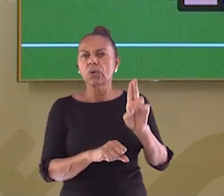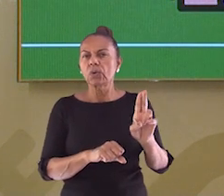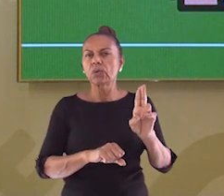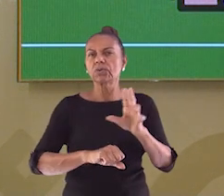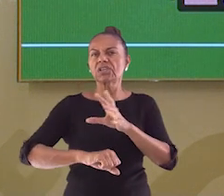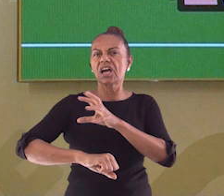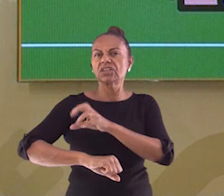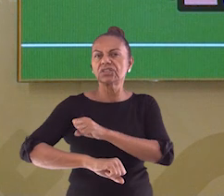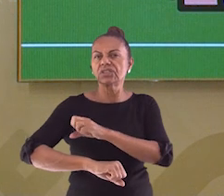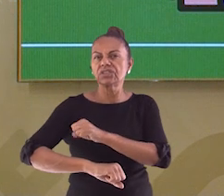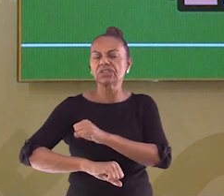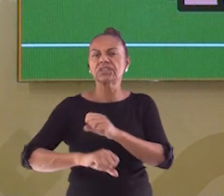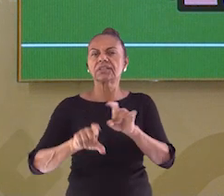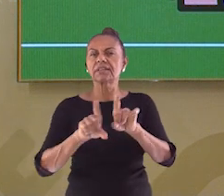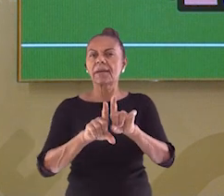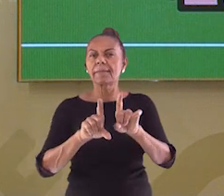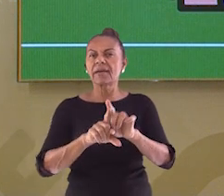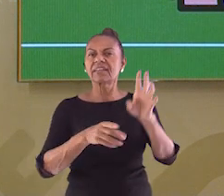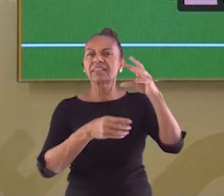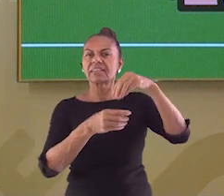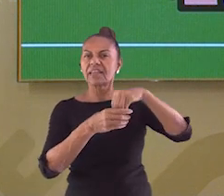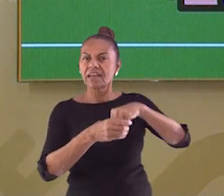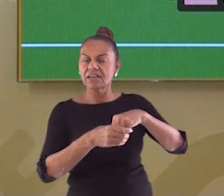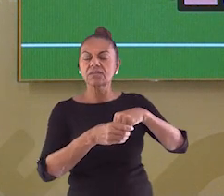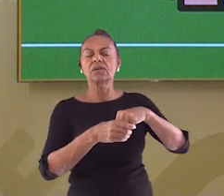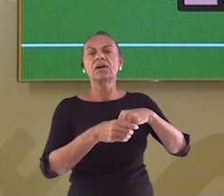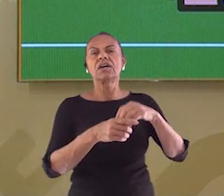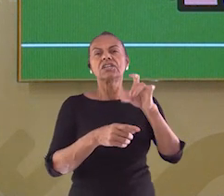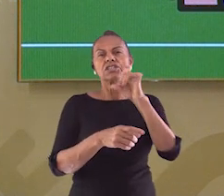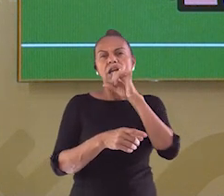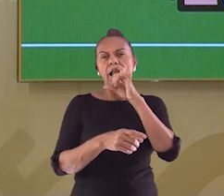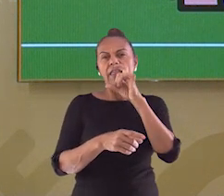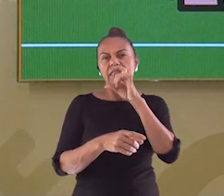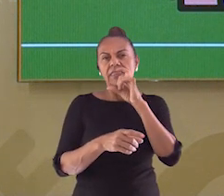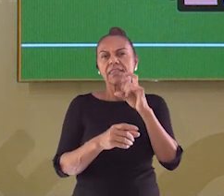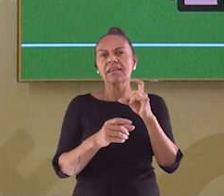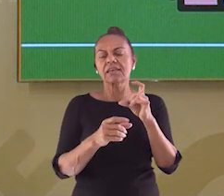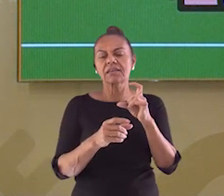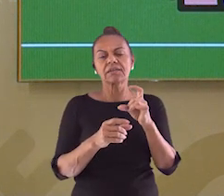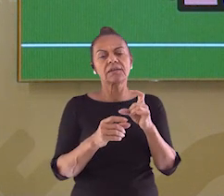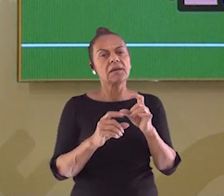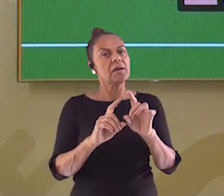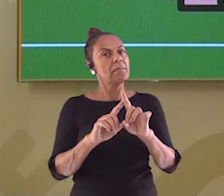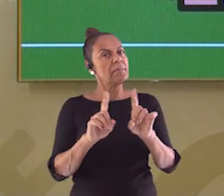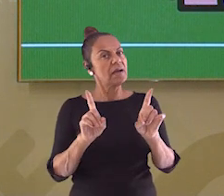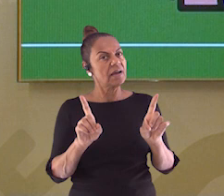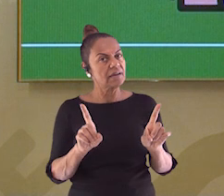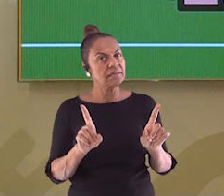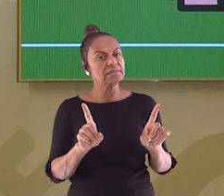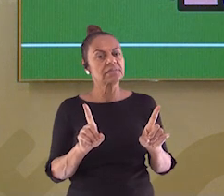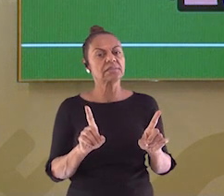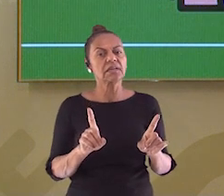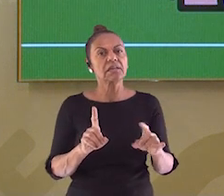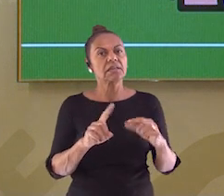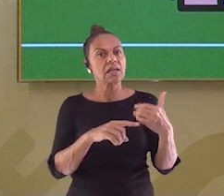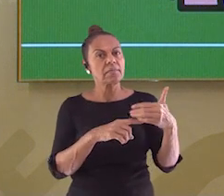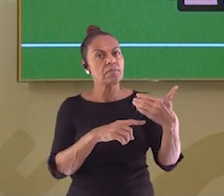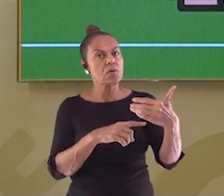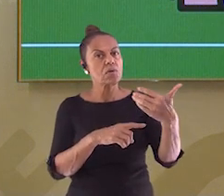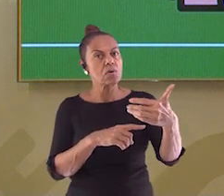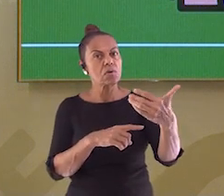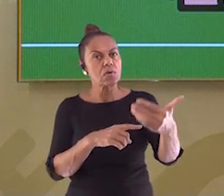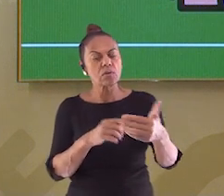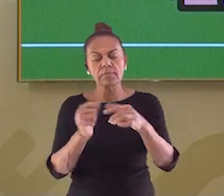se usar em aerosóis e sistemas de refrigeração, visto que é um composto estável e não tóxico. Mas, no